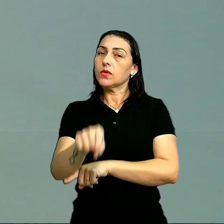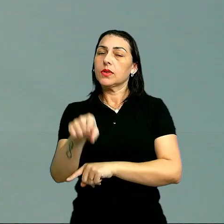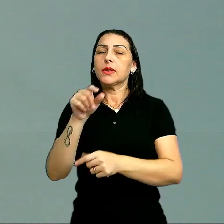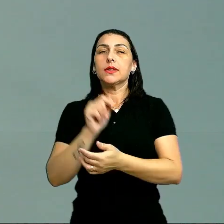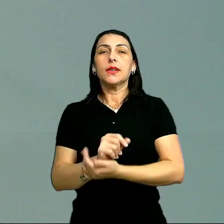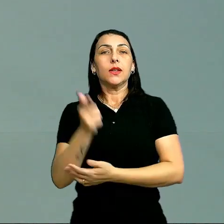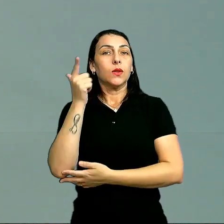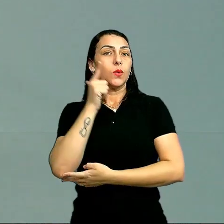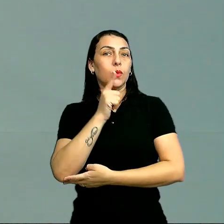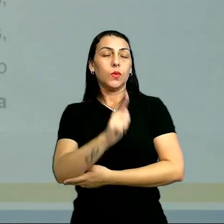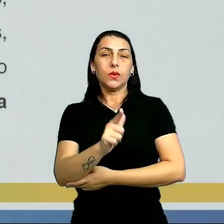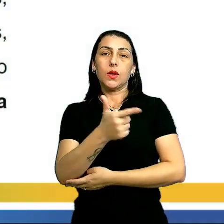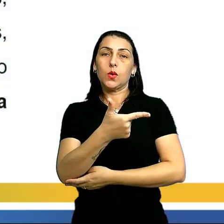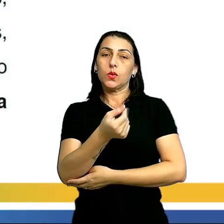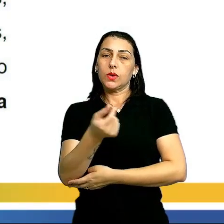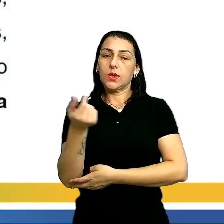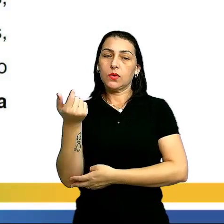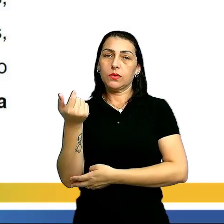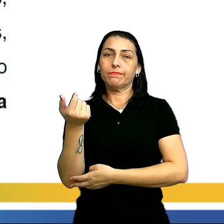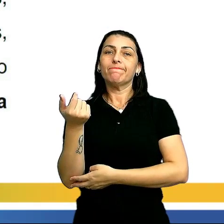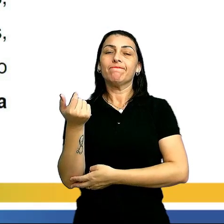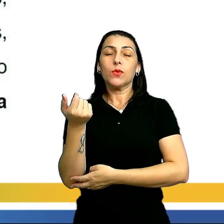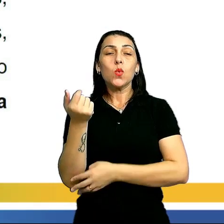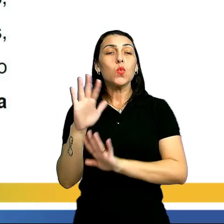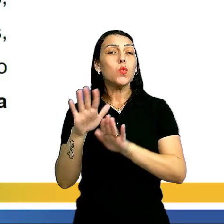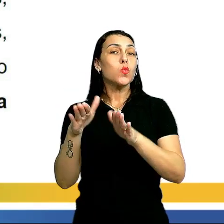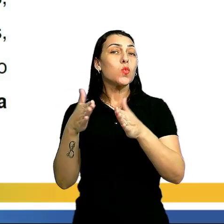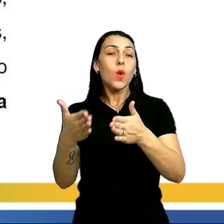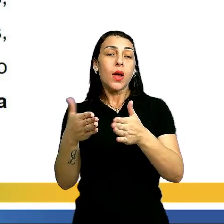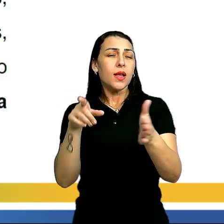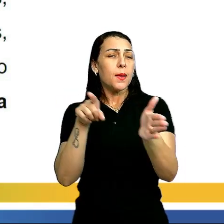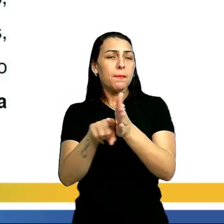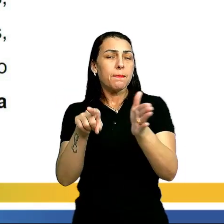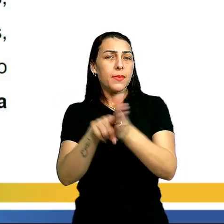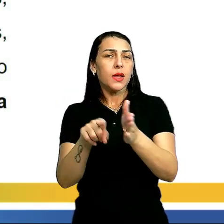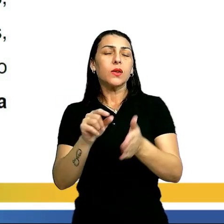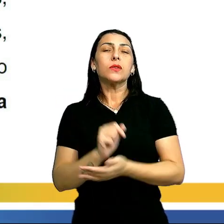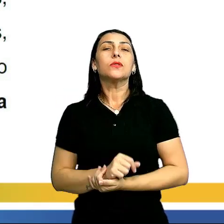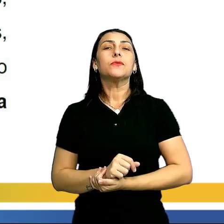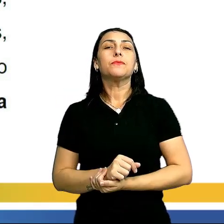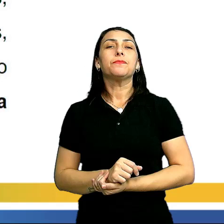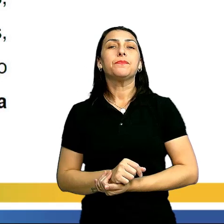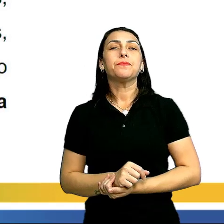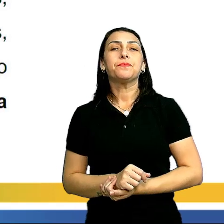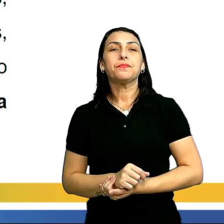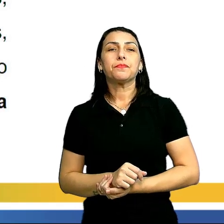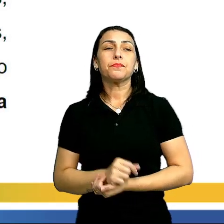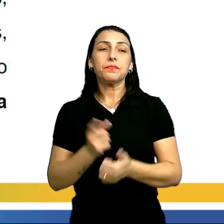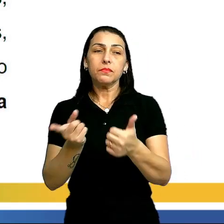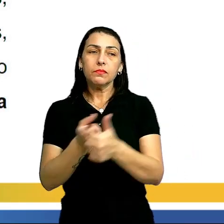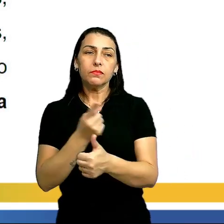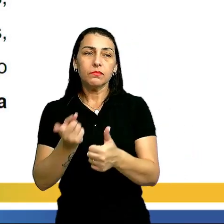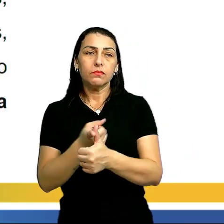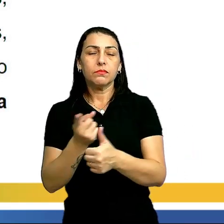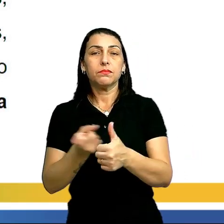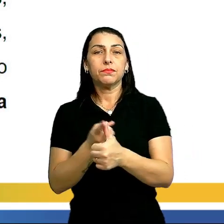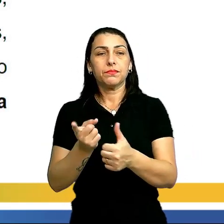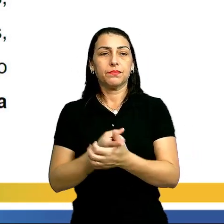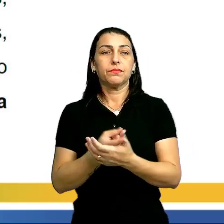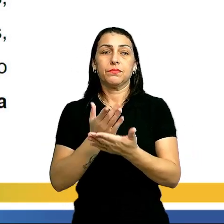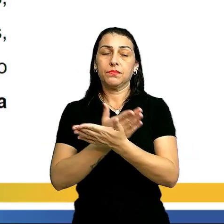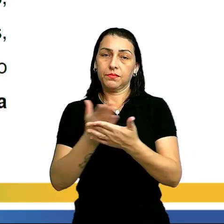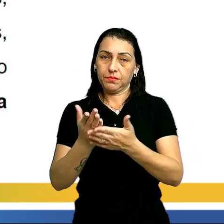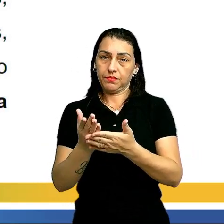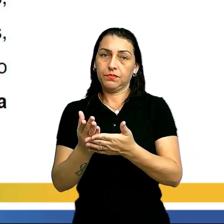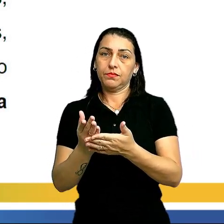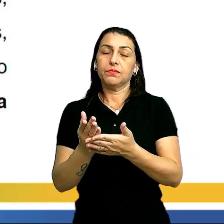não alcança os 200 pontos. E quais seriam essas perguntas, professora? Primeiro que você inicia,